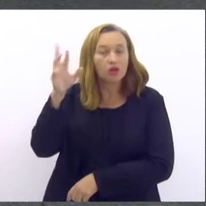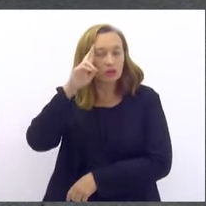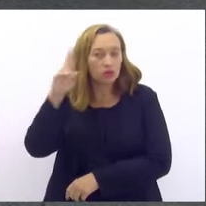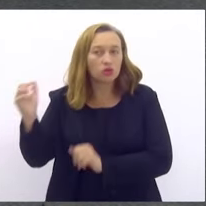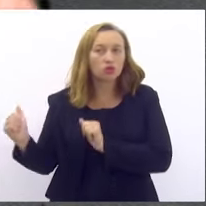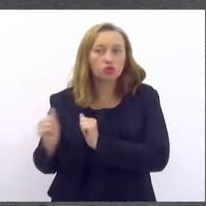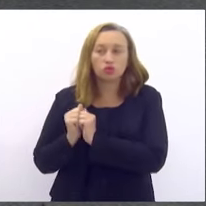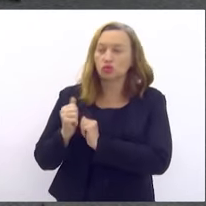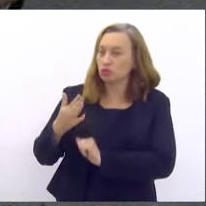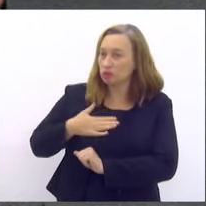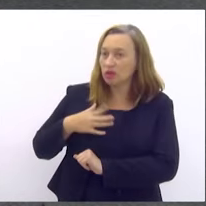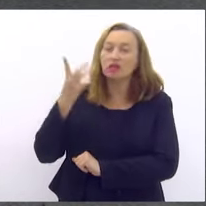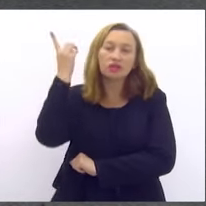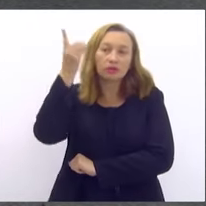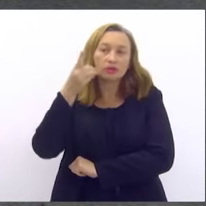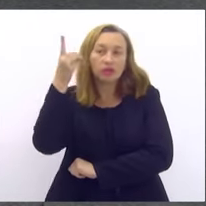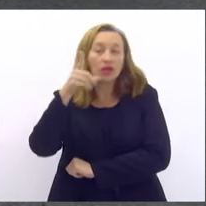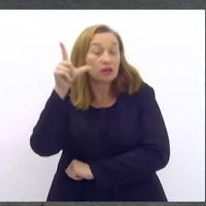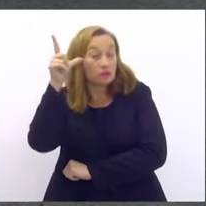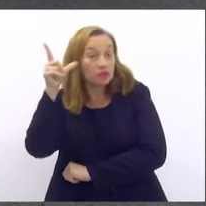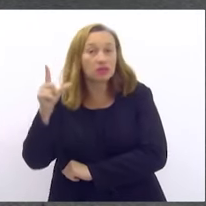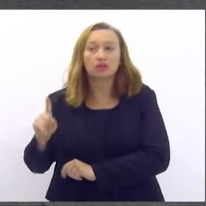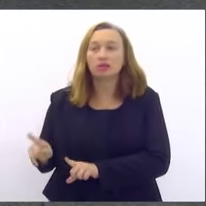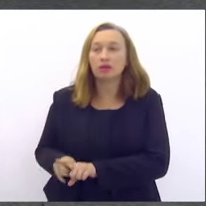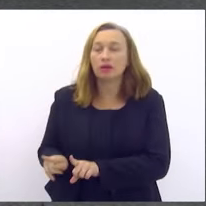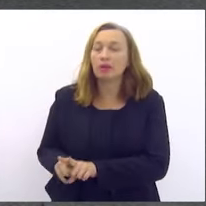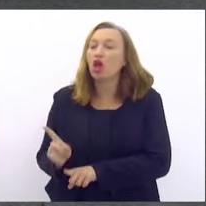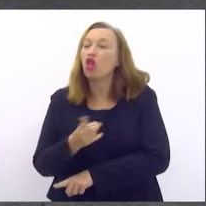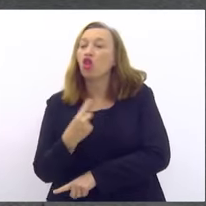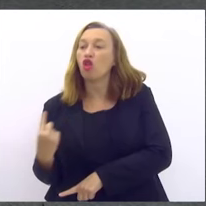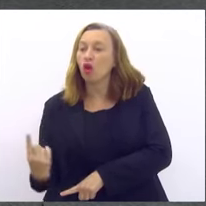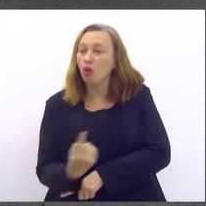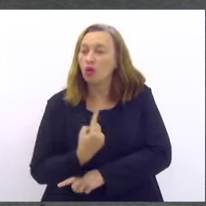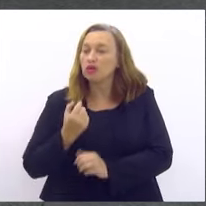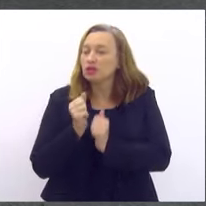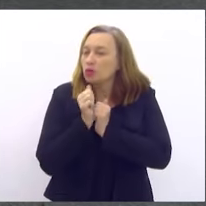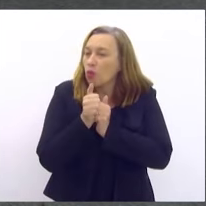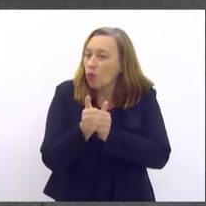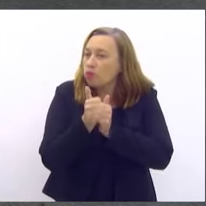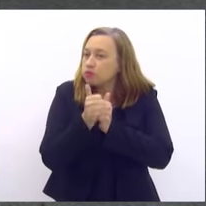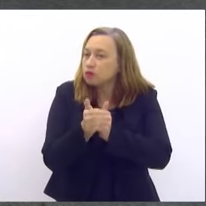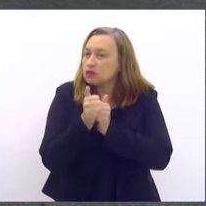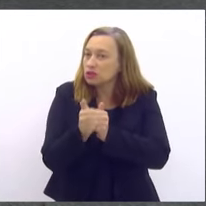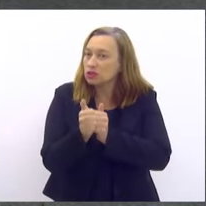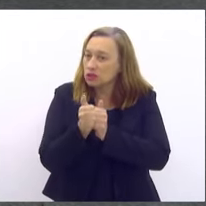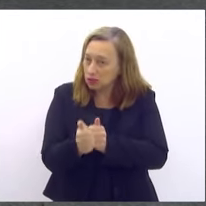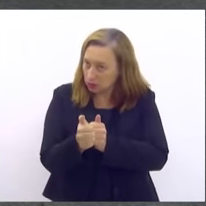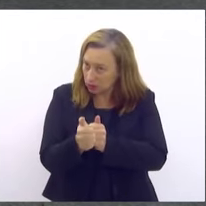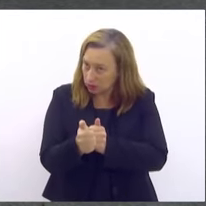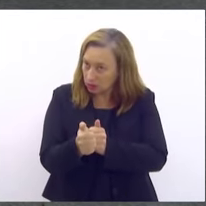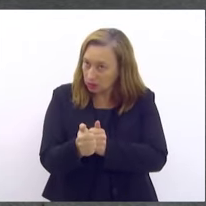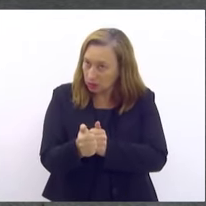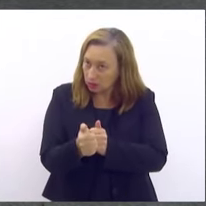comigo a deputada Luc que está ali nós acompanhamos o